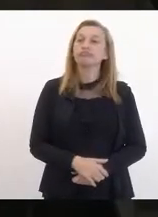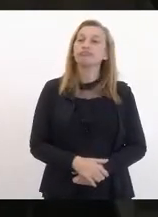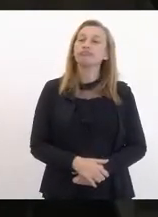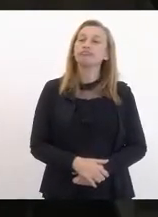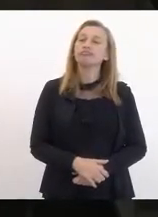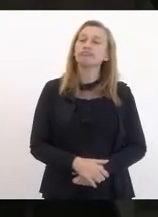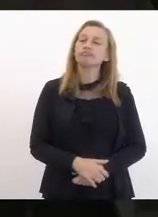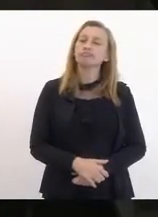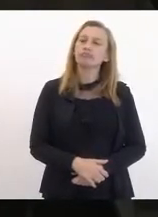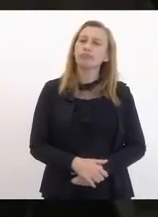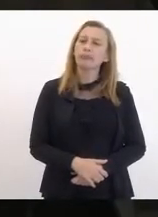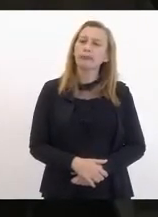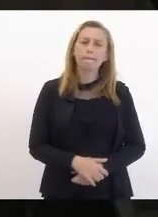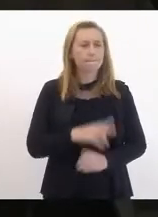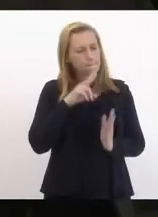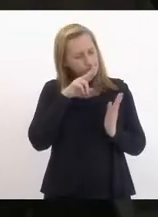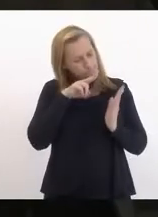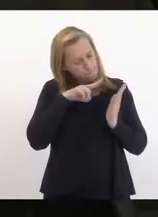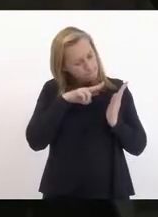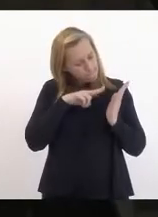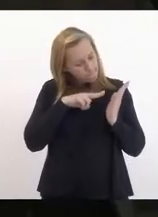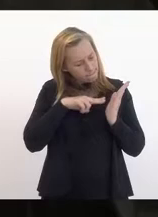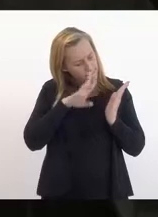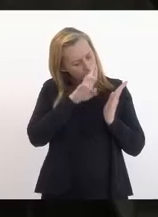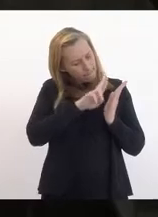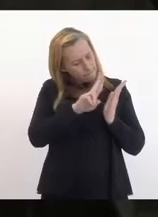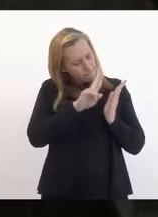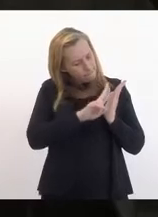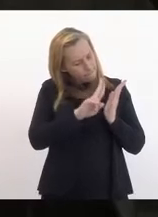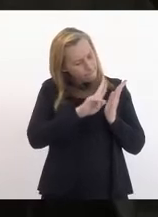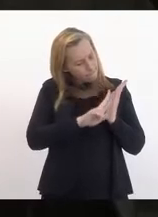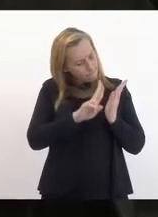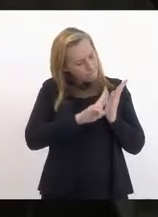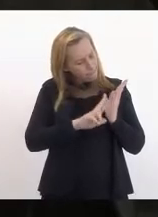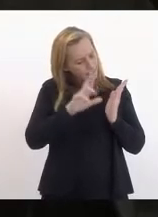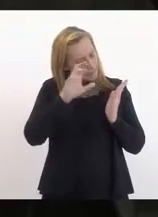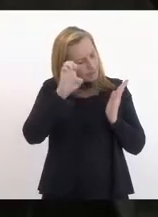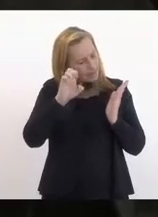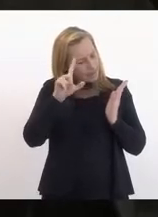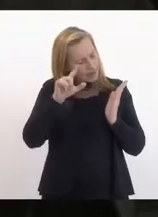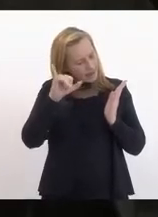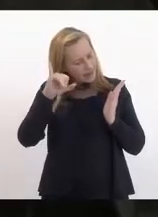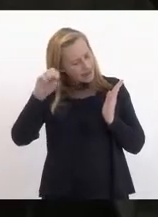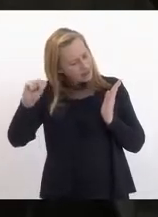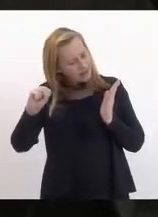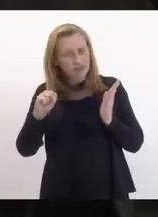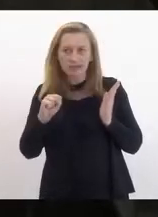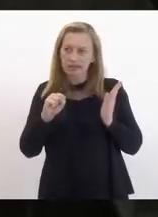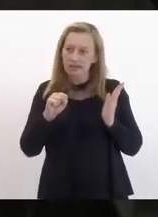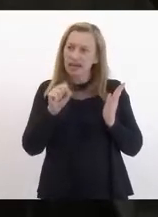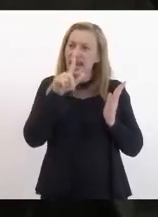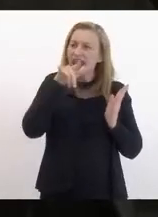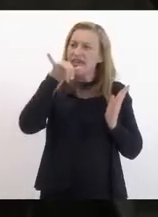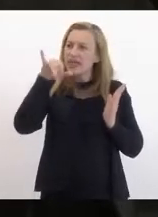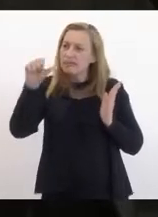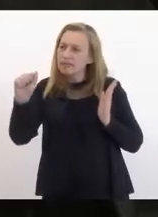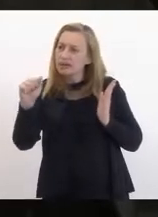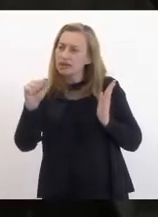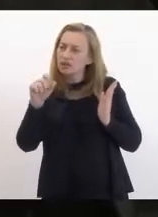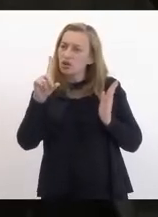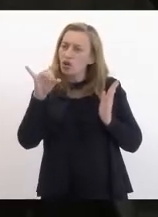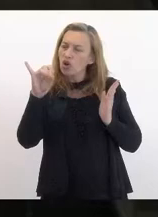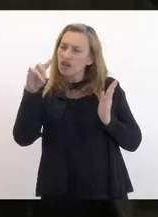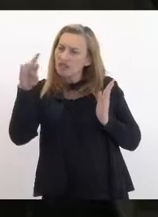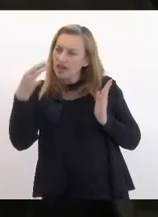eu começo lendo o nome. Elias Lima de Oliveira,